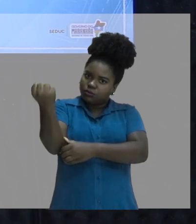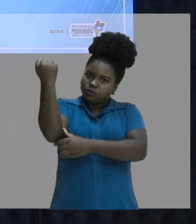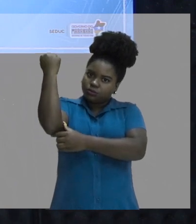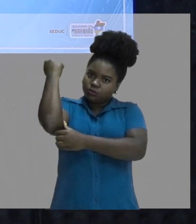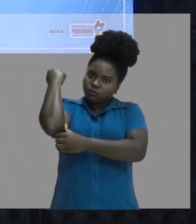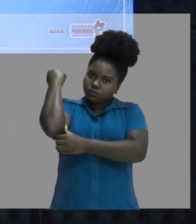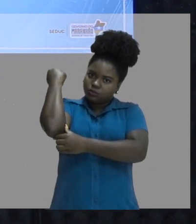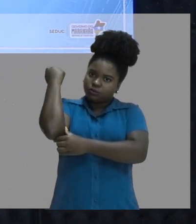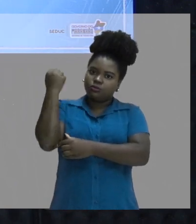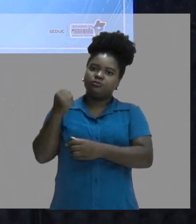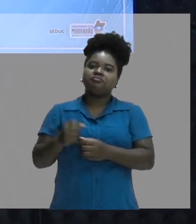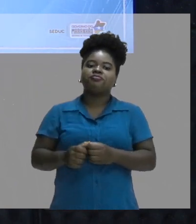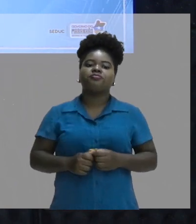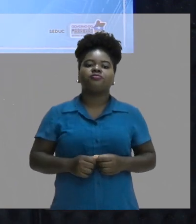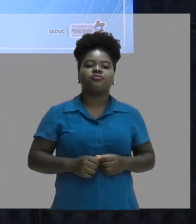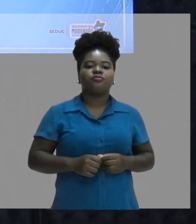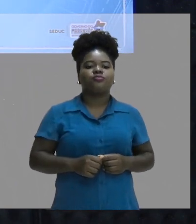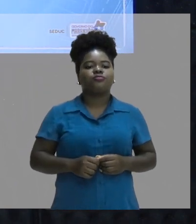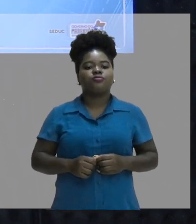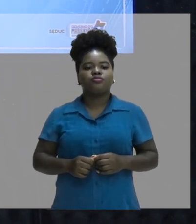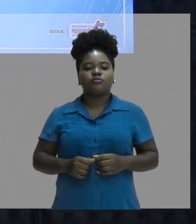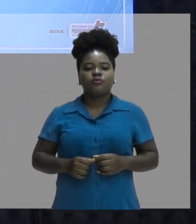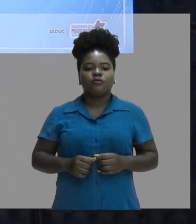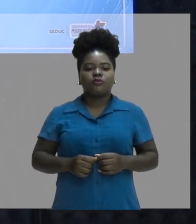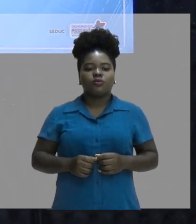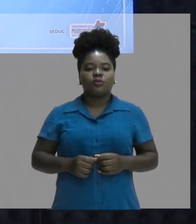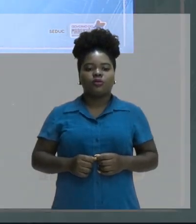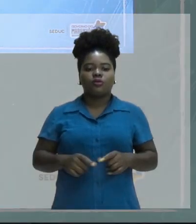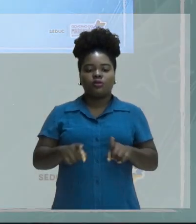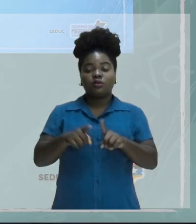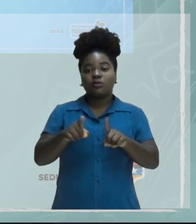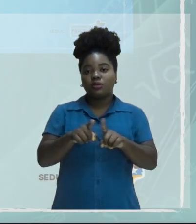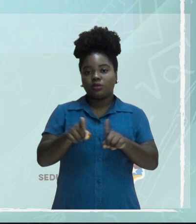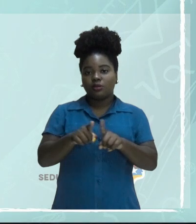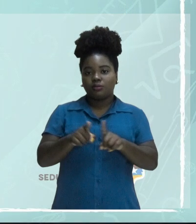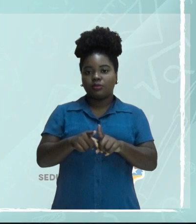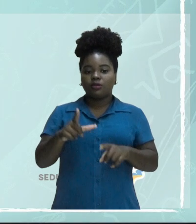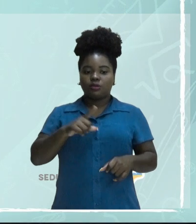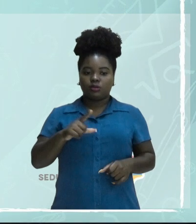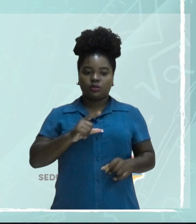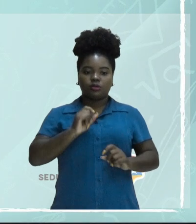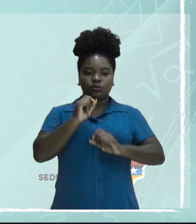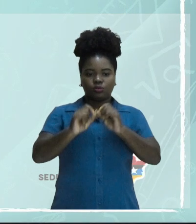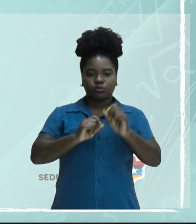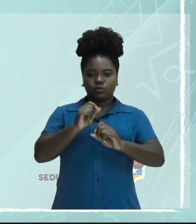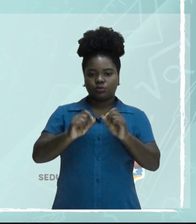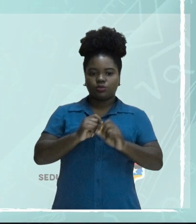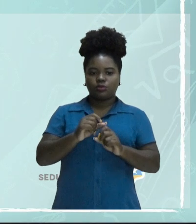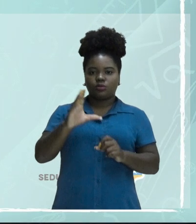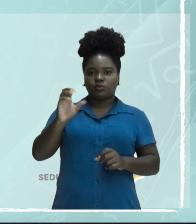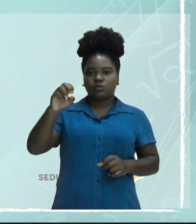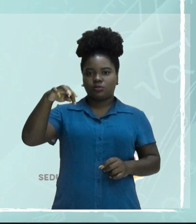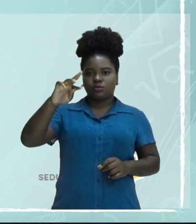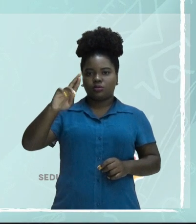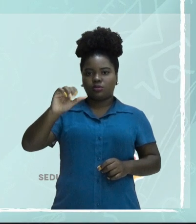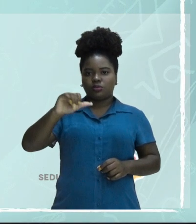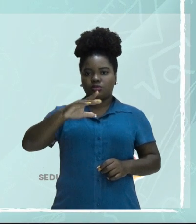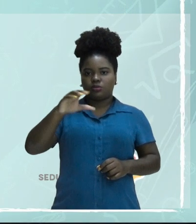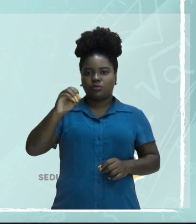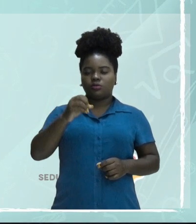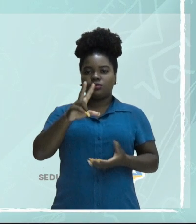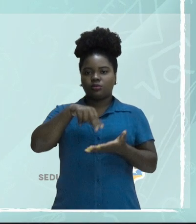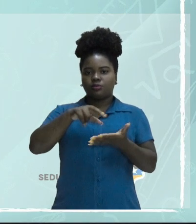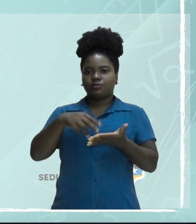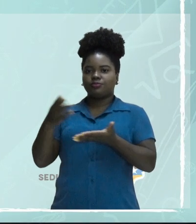mais distante do eixo. Quanto à contração muscular, galera. A contração muscular refere-se ao deslizamento